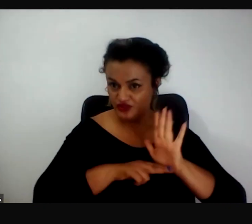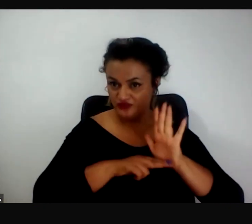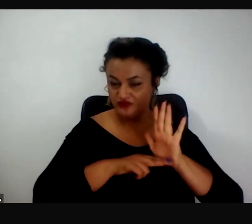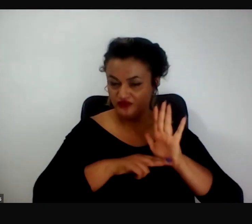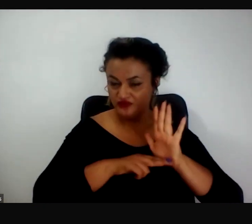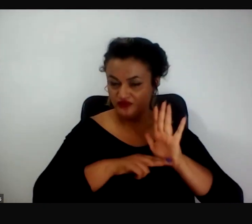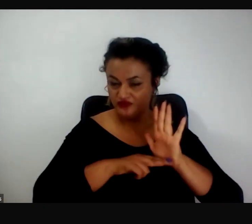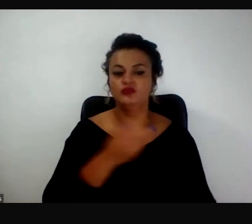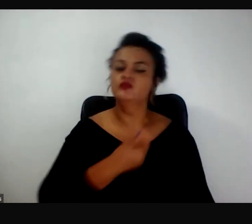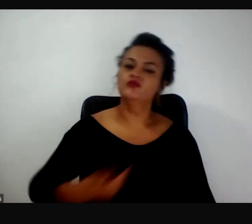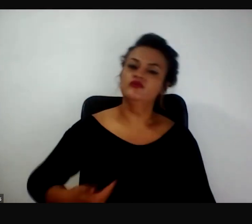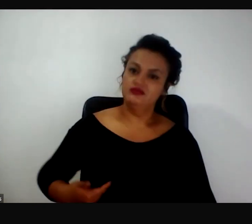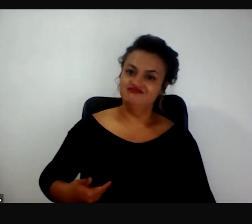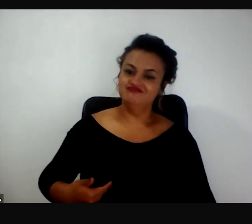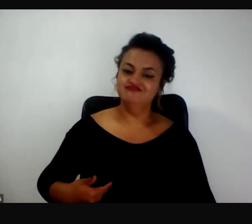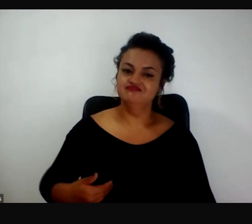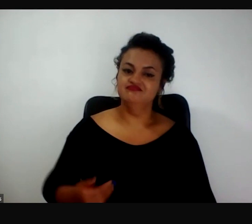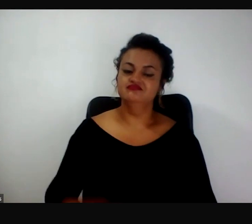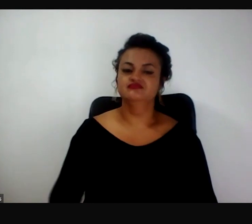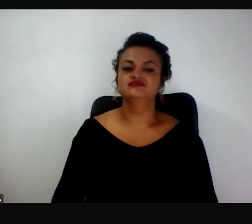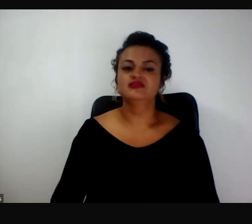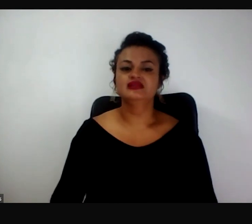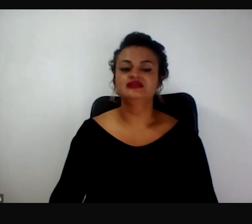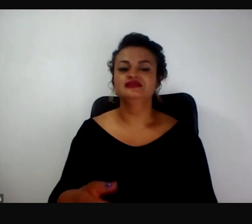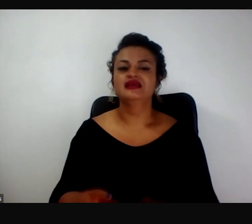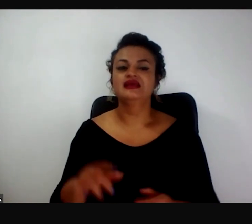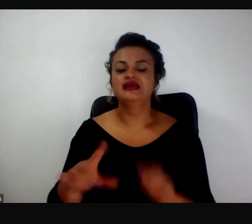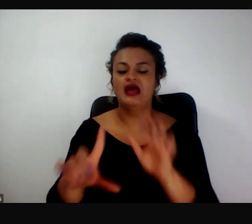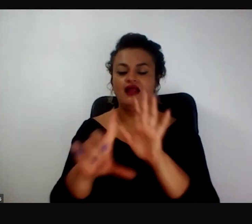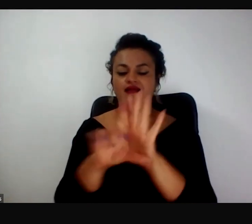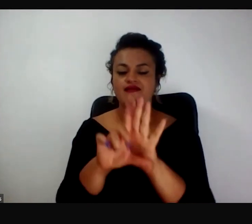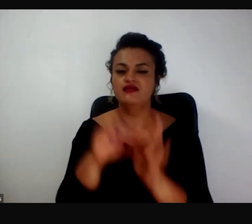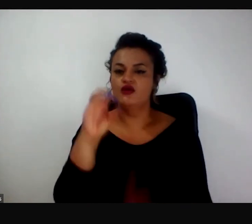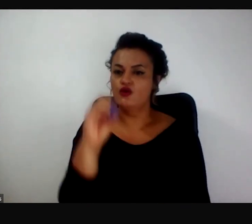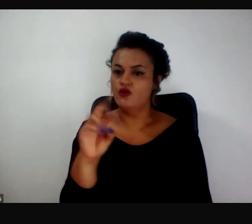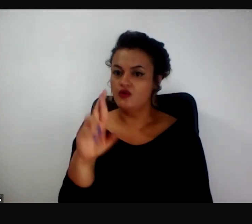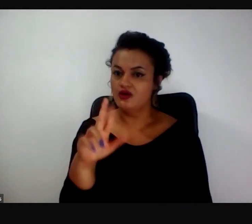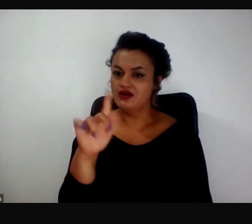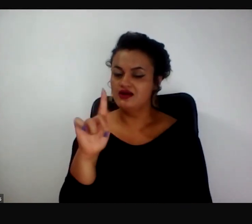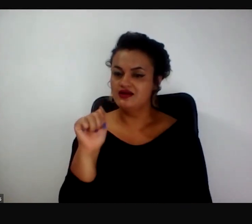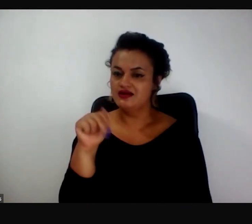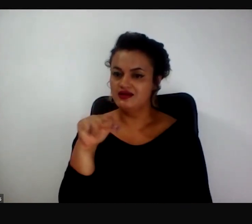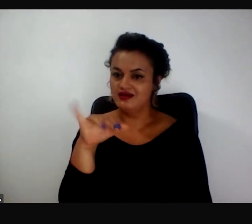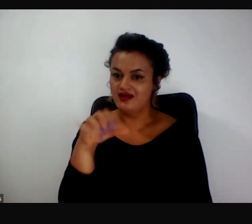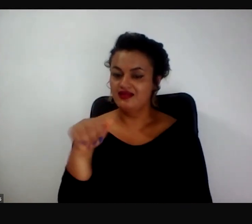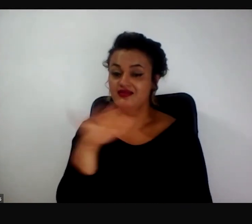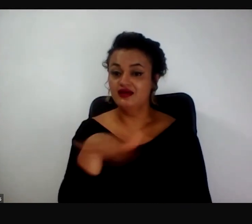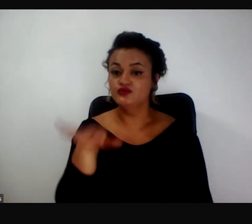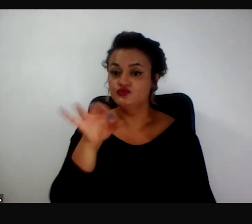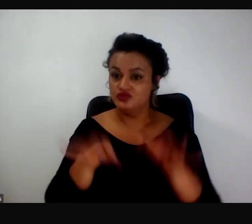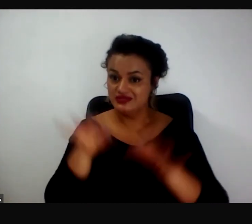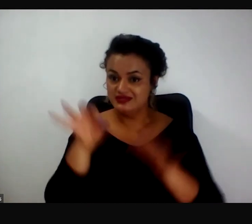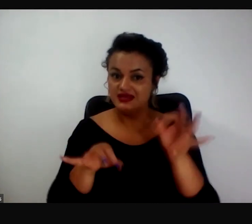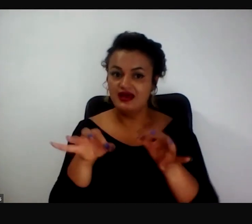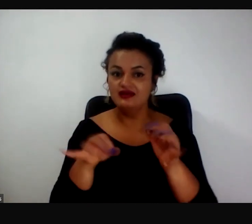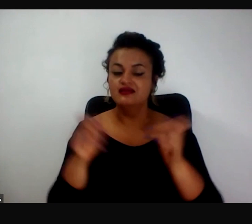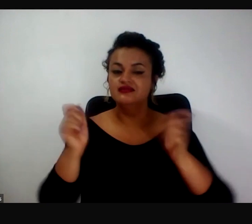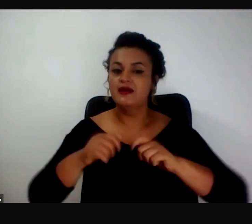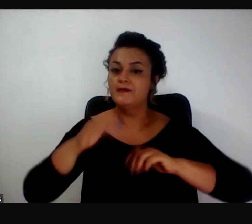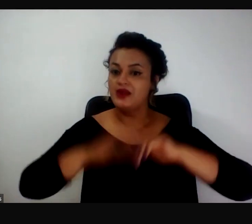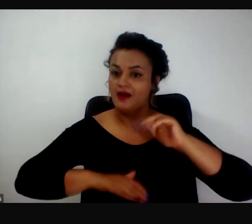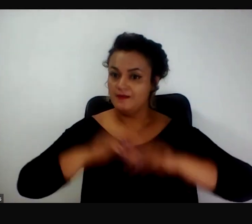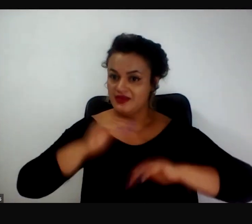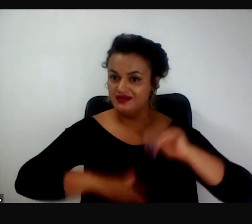O artigo 6 da Lei Orgânica do Poder Judiciário permite que os juízes de tribunais desapliquem, não vão